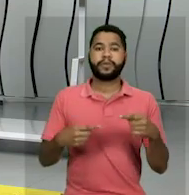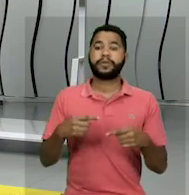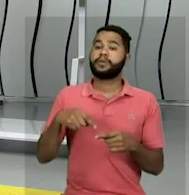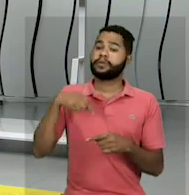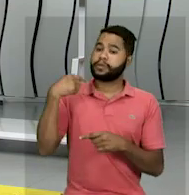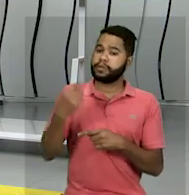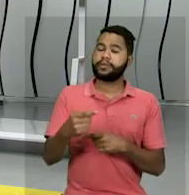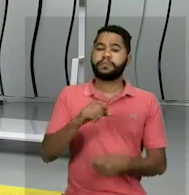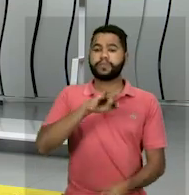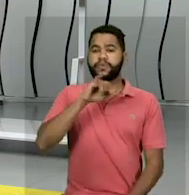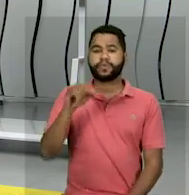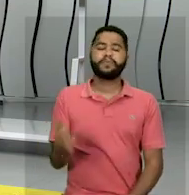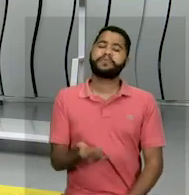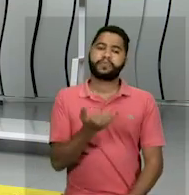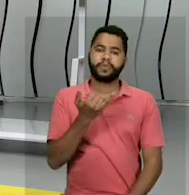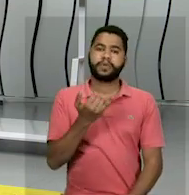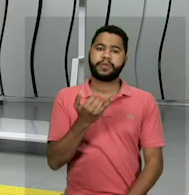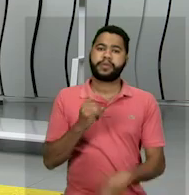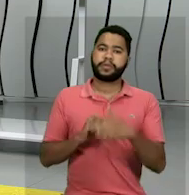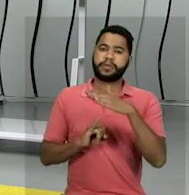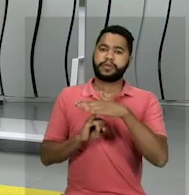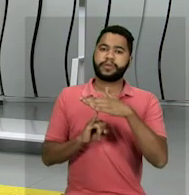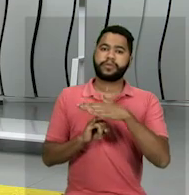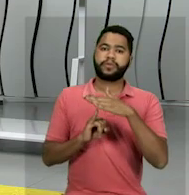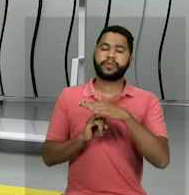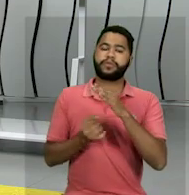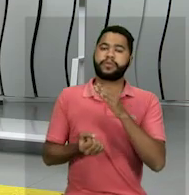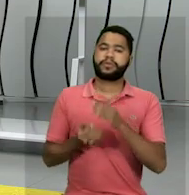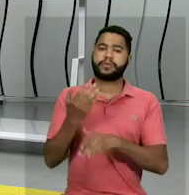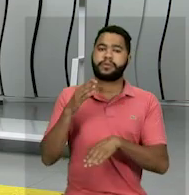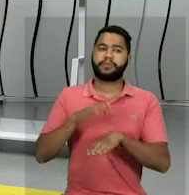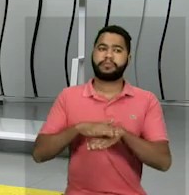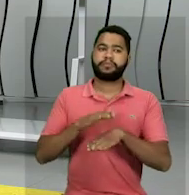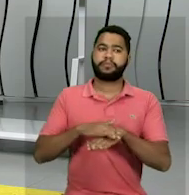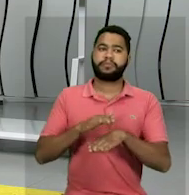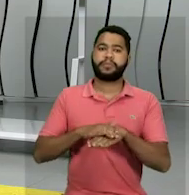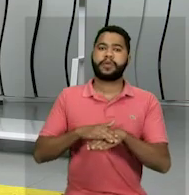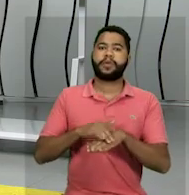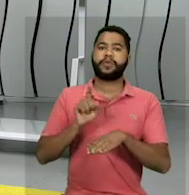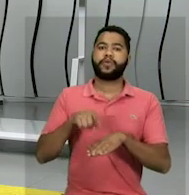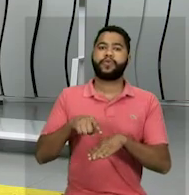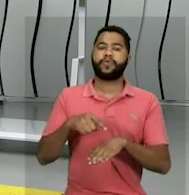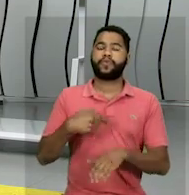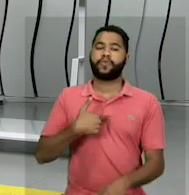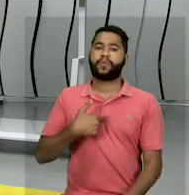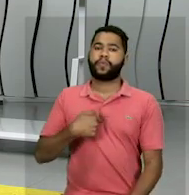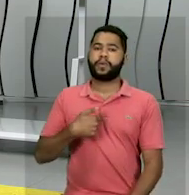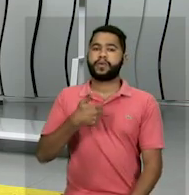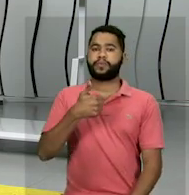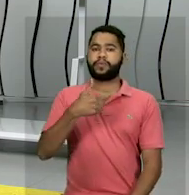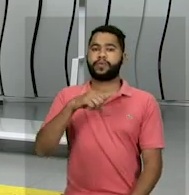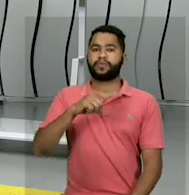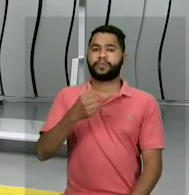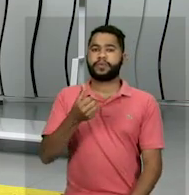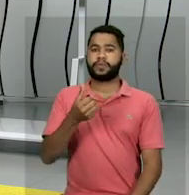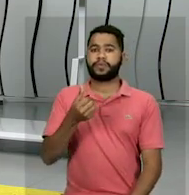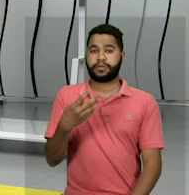será aproveitado muitas dessas instituições aí criadas pelo Vargas em 64, com o